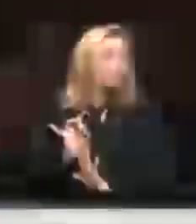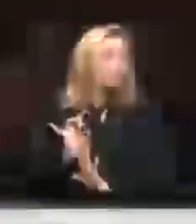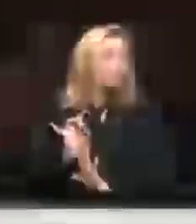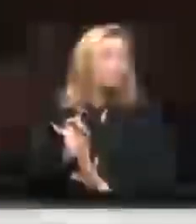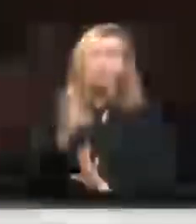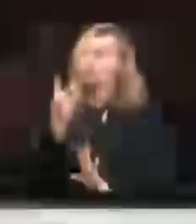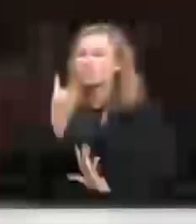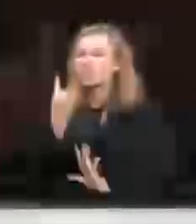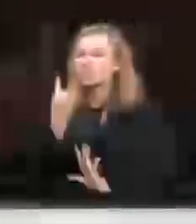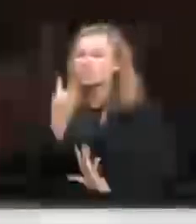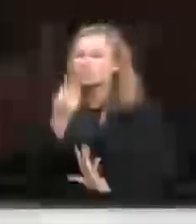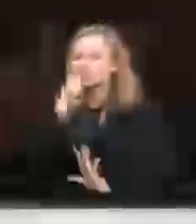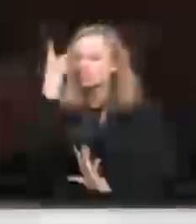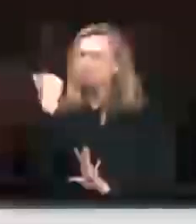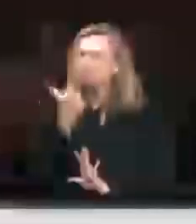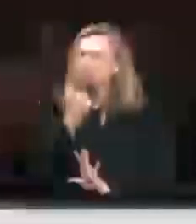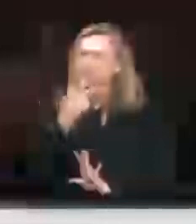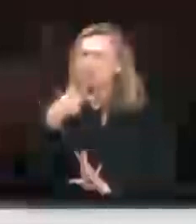uma.